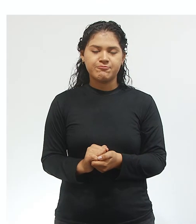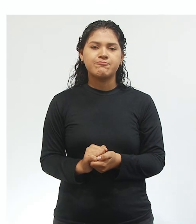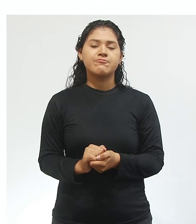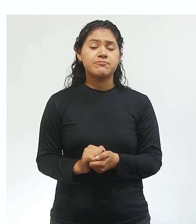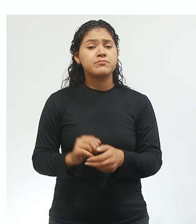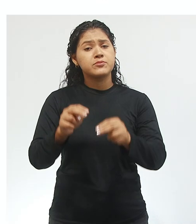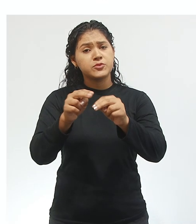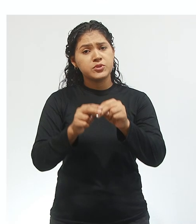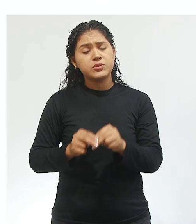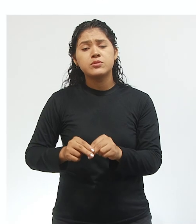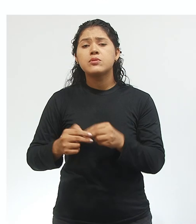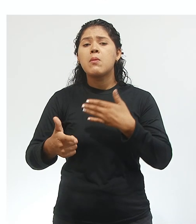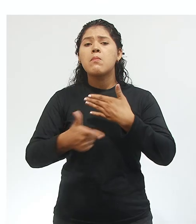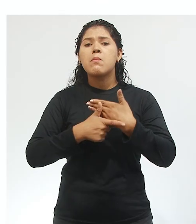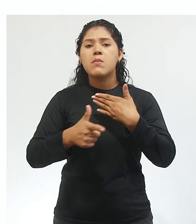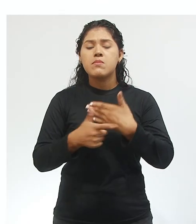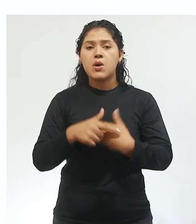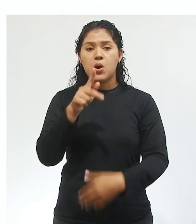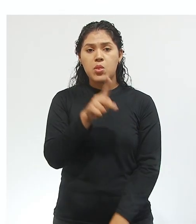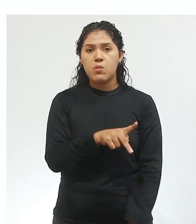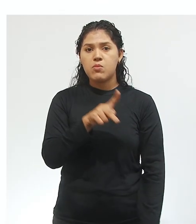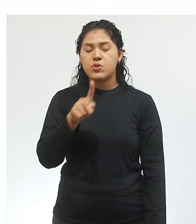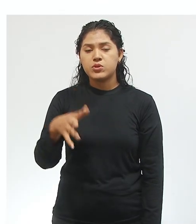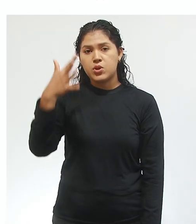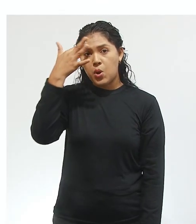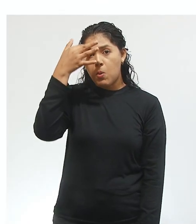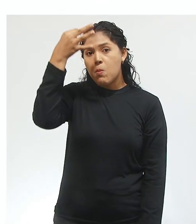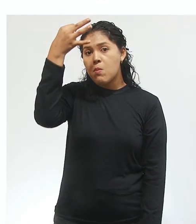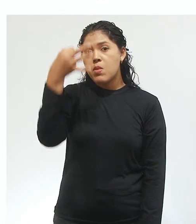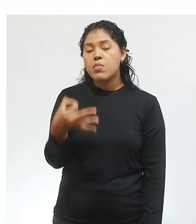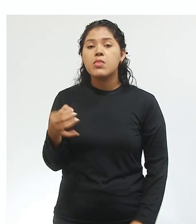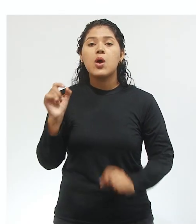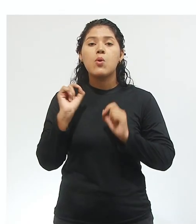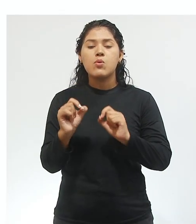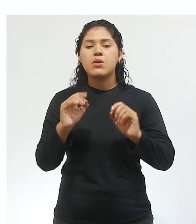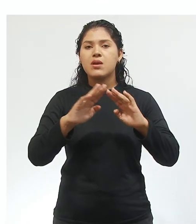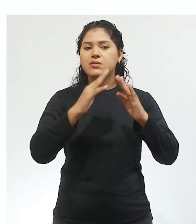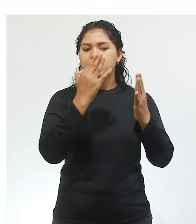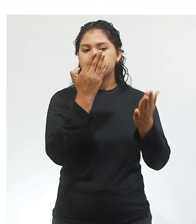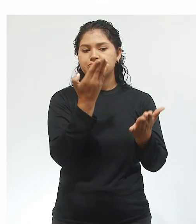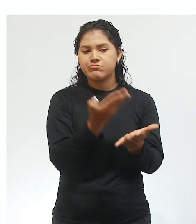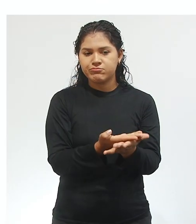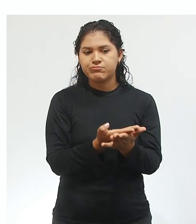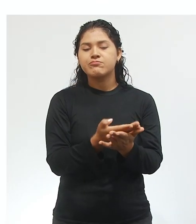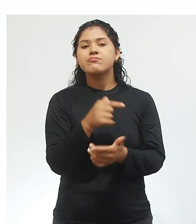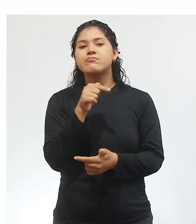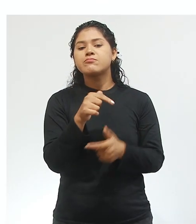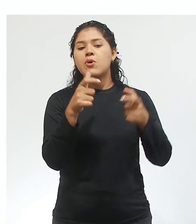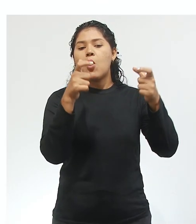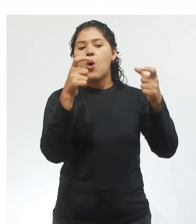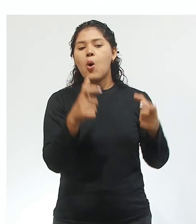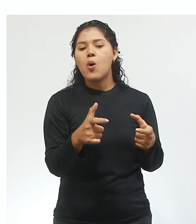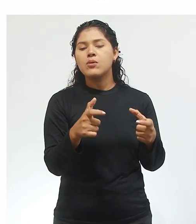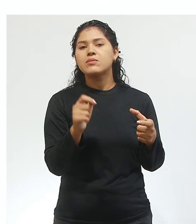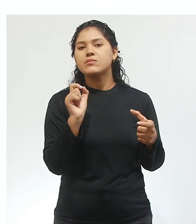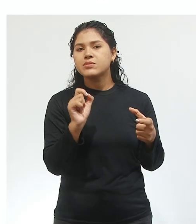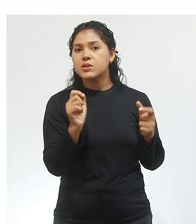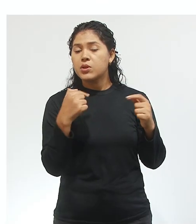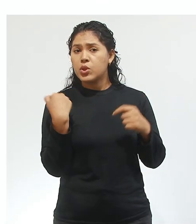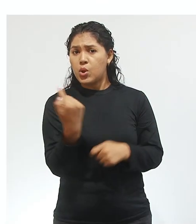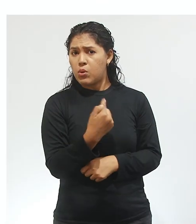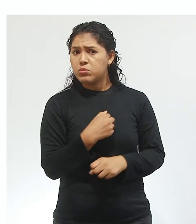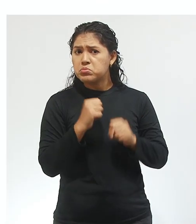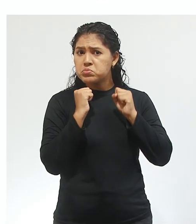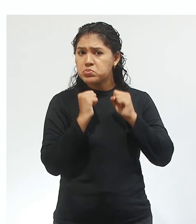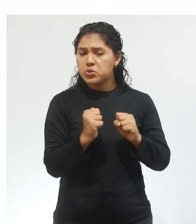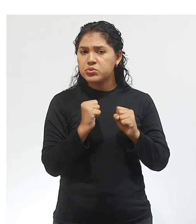Então, o papel do educador passa pela compreensão de que a escola é um espaço onde